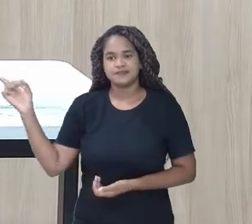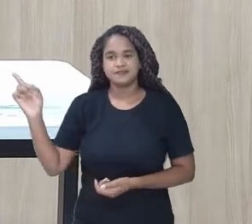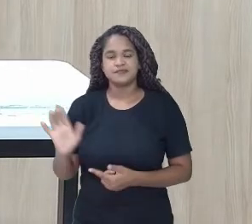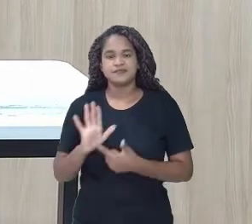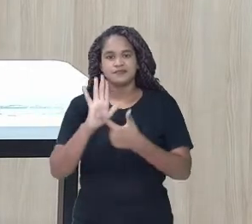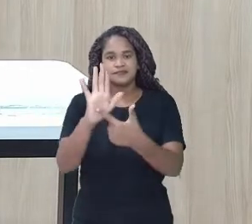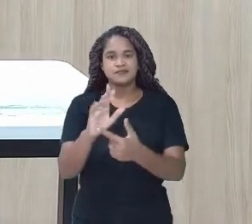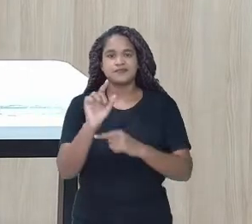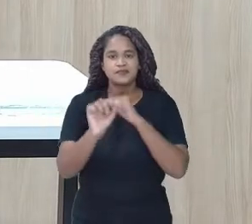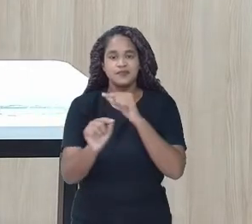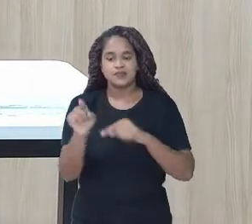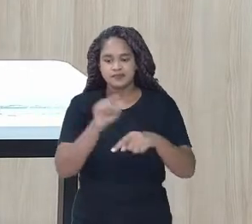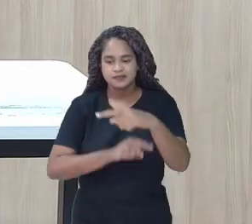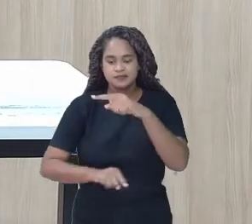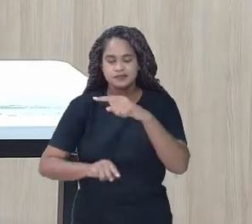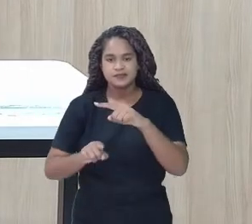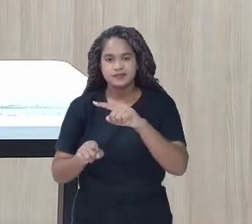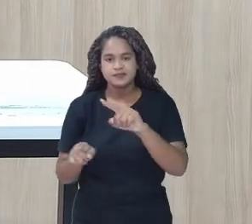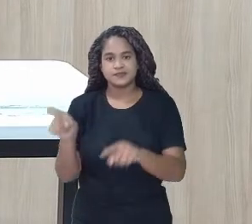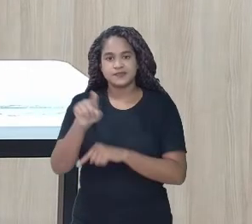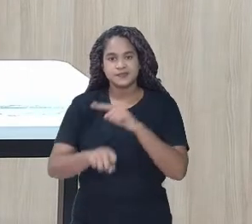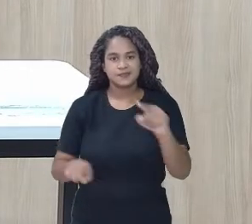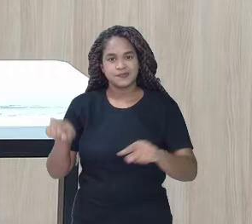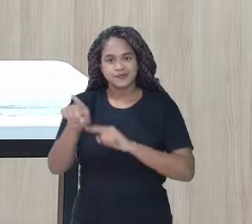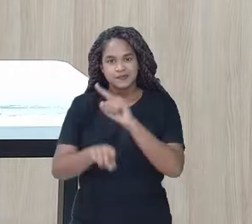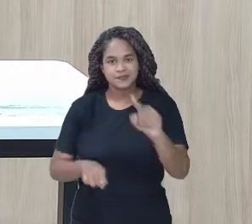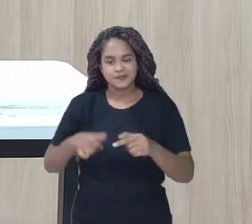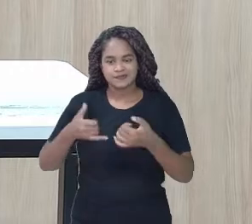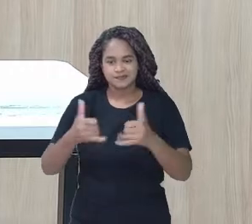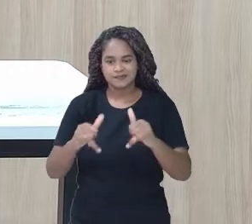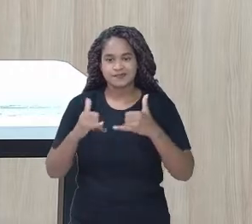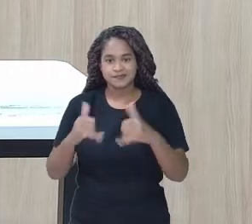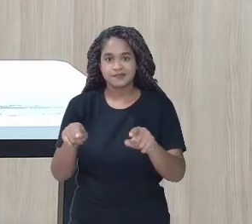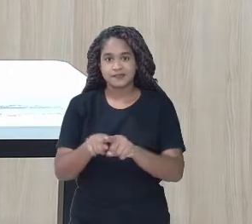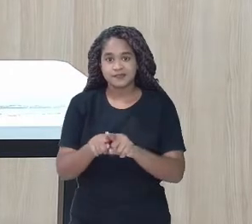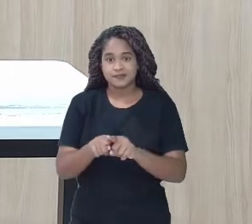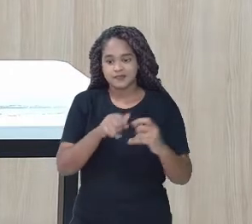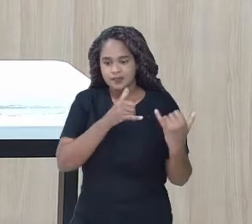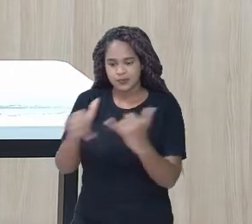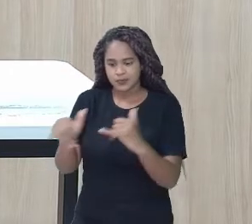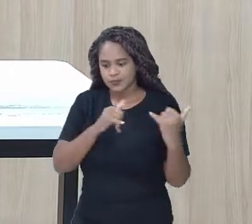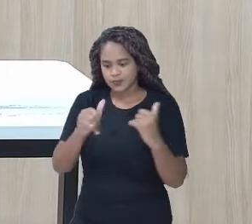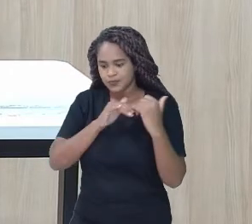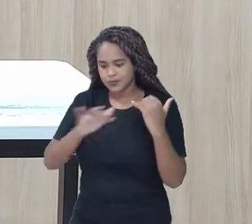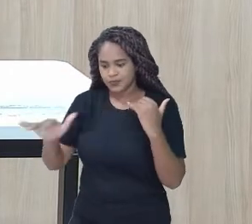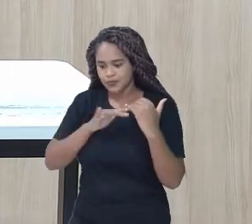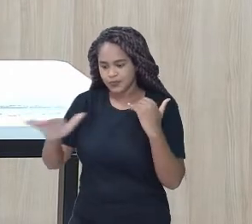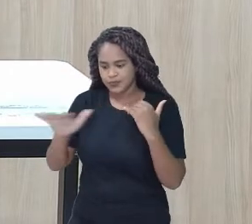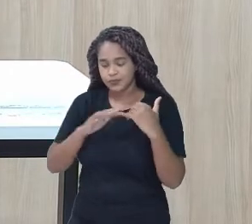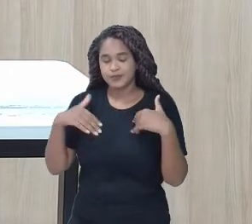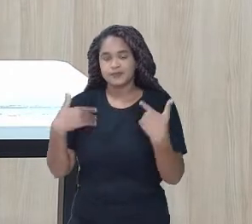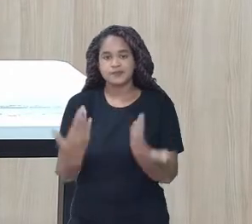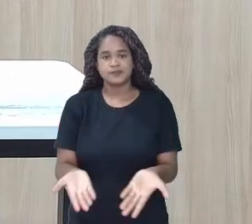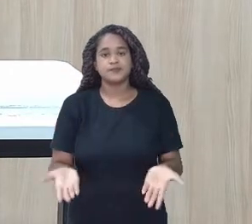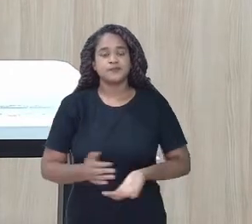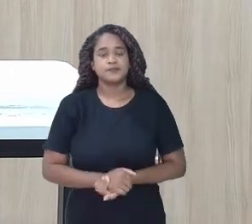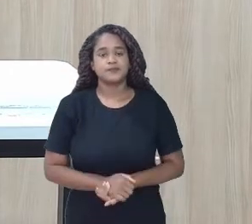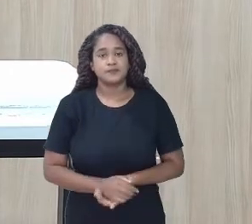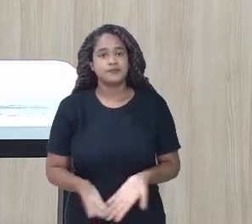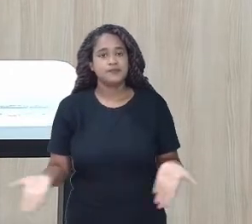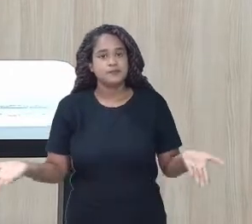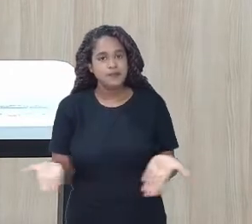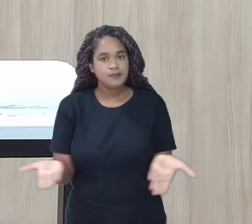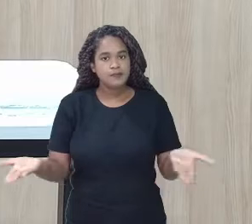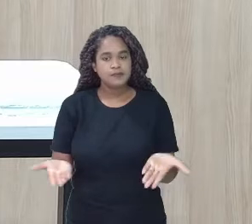circuitos elétricos e corrente elétrica, não é? Continuando os assuntos anteriores e vamos vendo uma revisada e